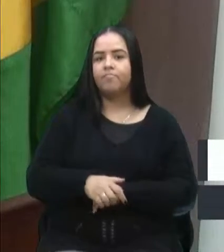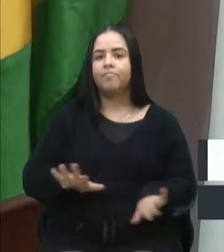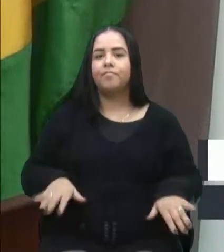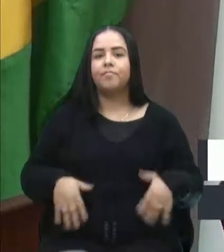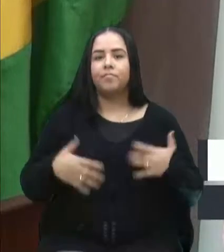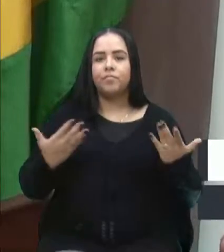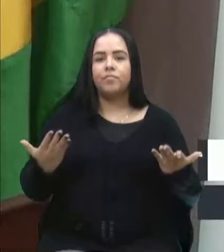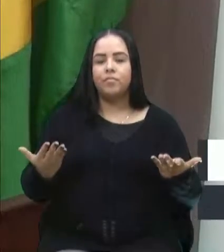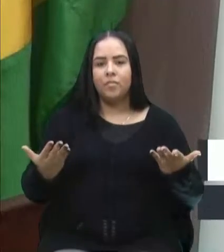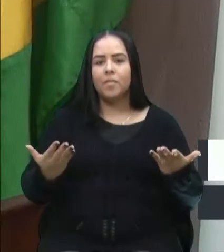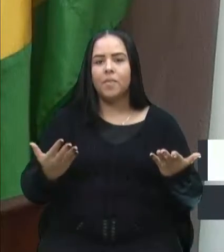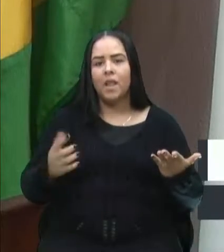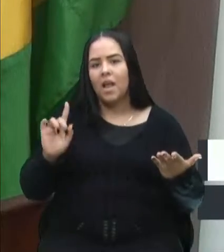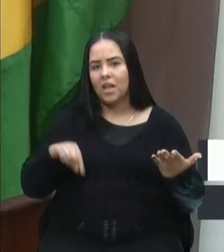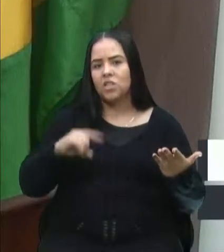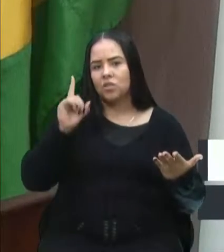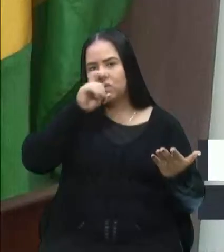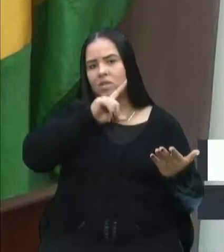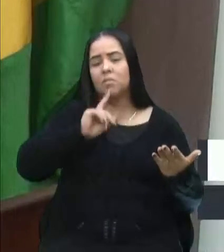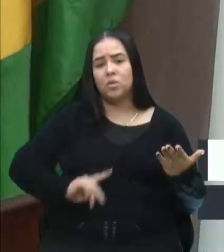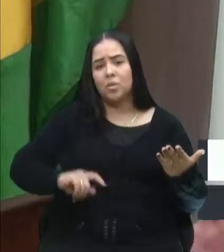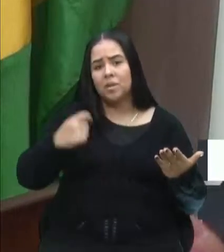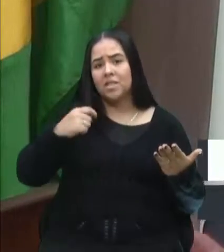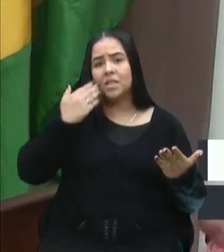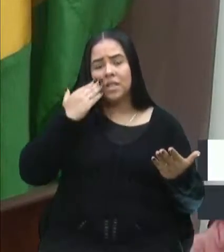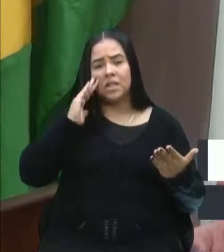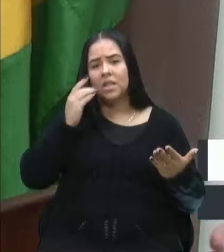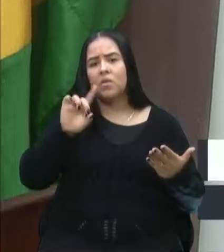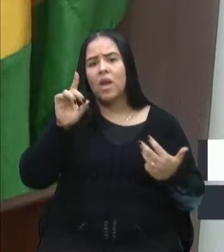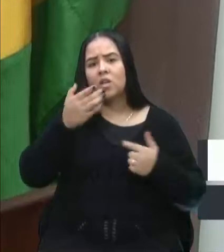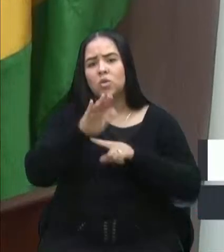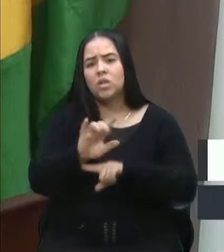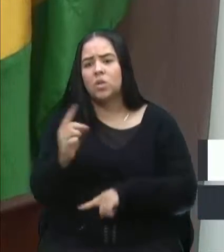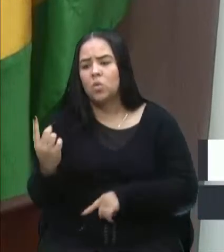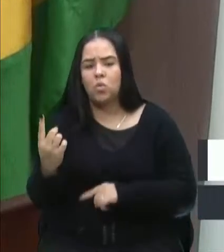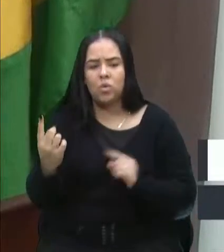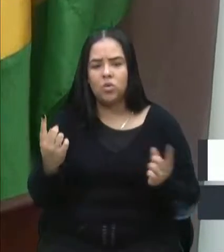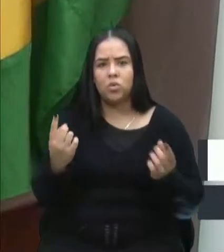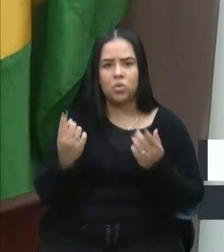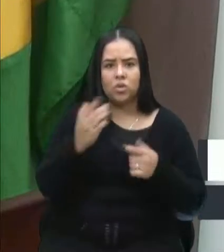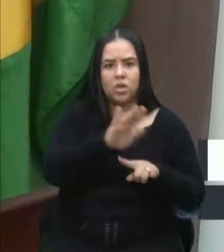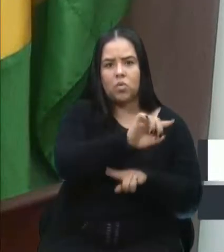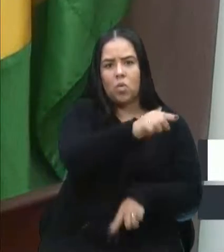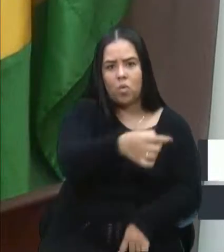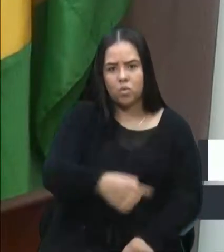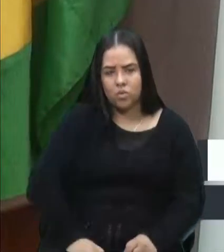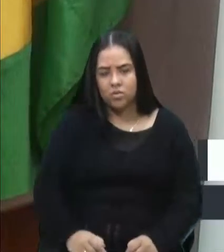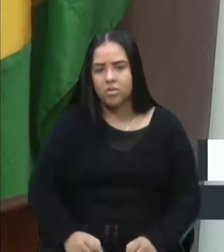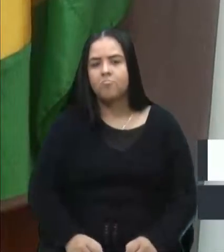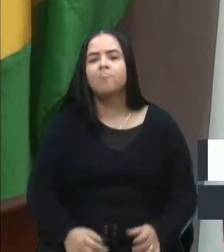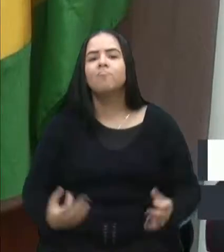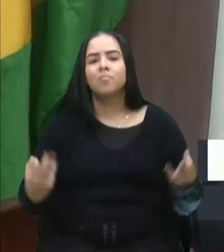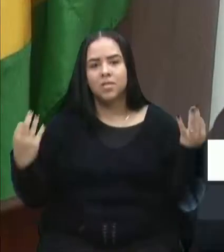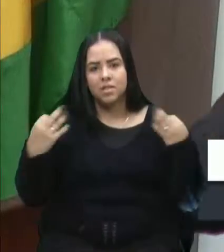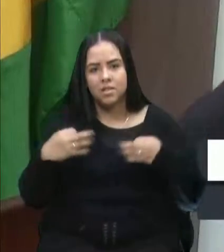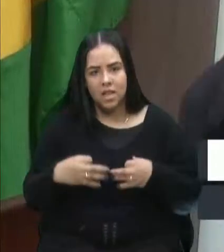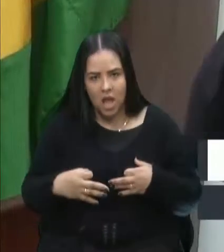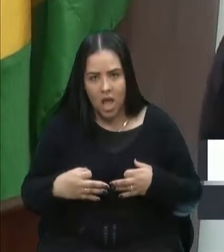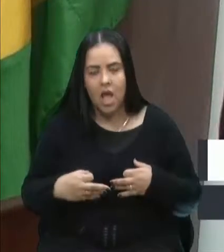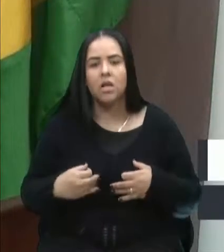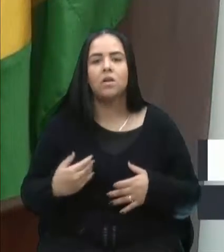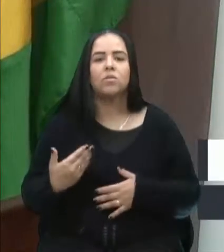Então, o cobertor é curto e as pessoas têm que compreender que ninguém está beneficiando ninguém aqui. E que, com certeza,